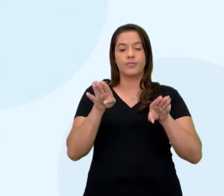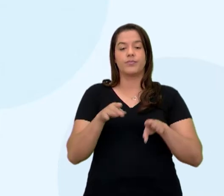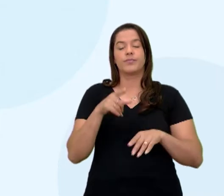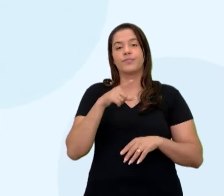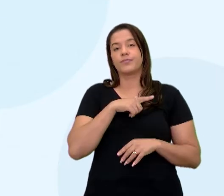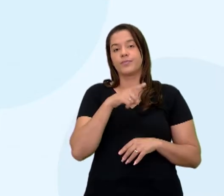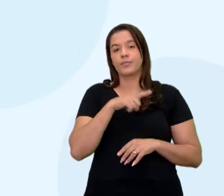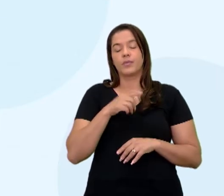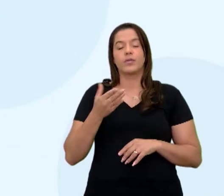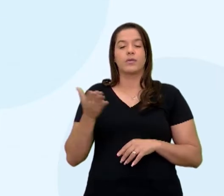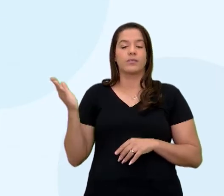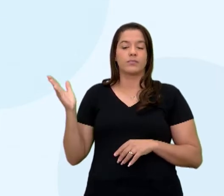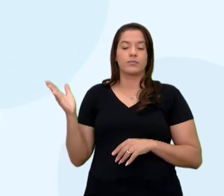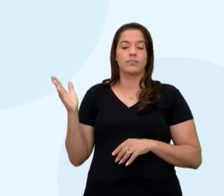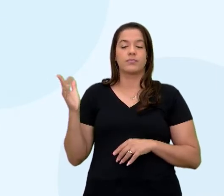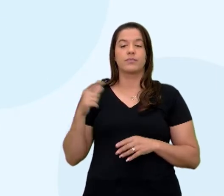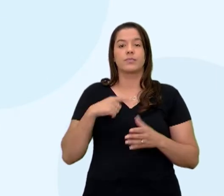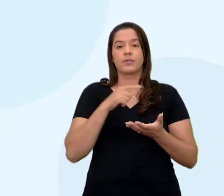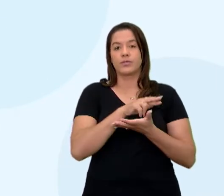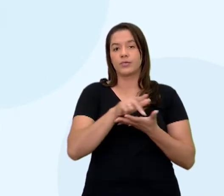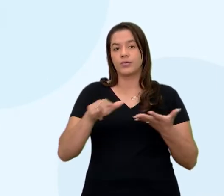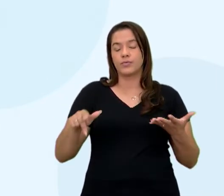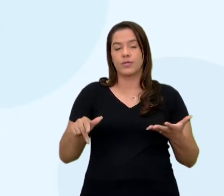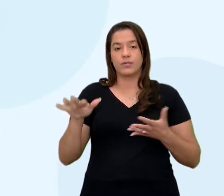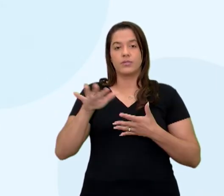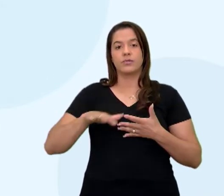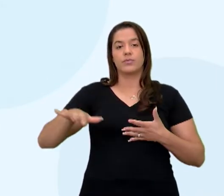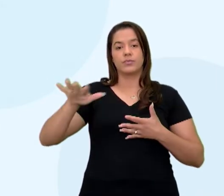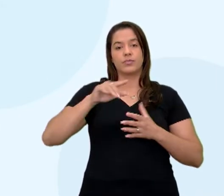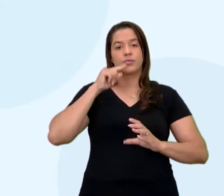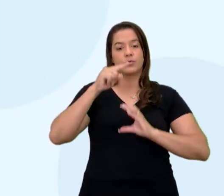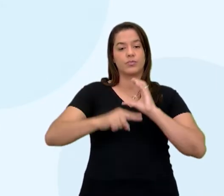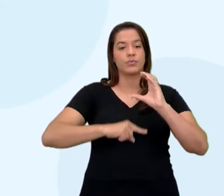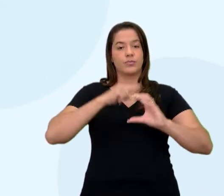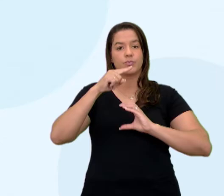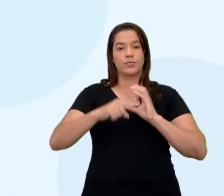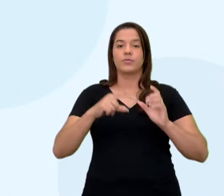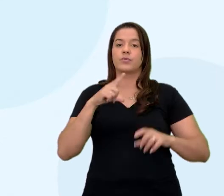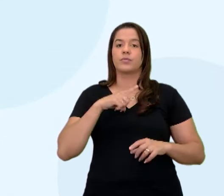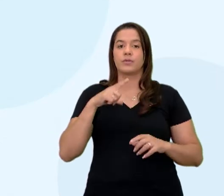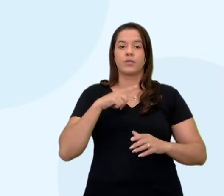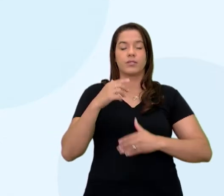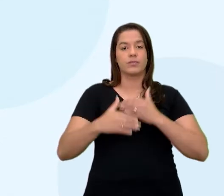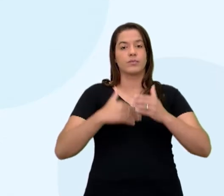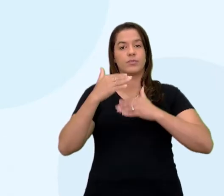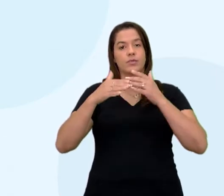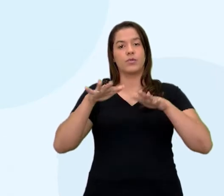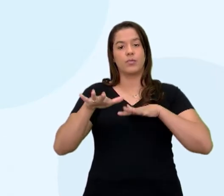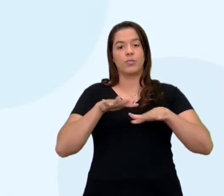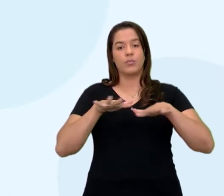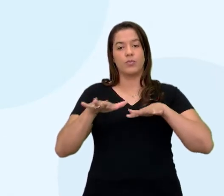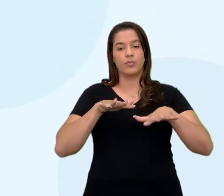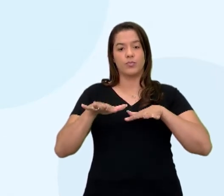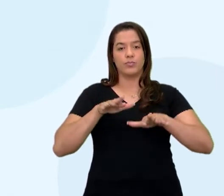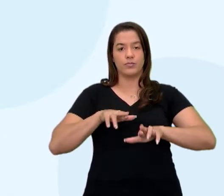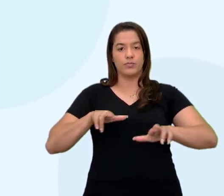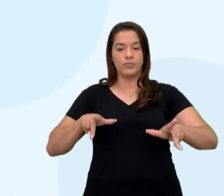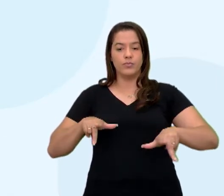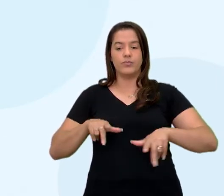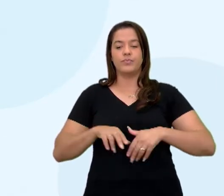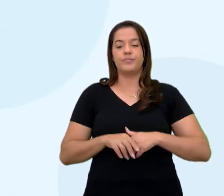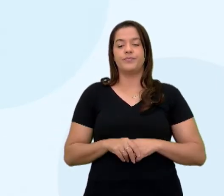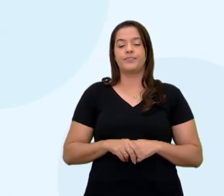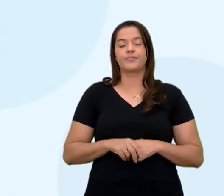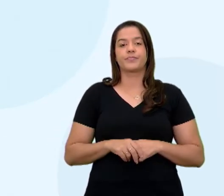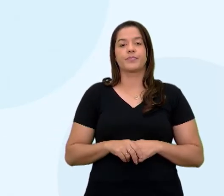também temos aí diversas regiões do planeta aí com esse processo de movimento divergente, tá certo?